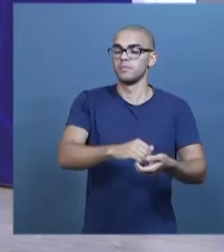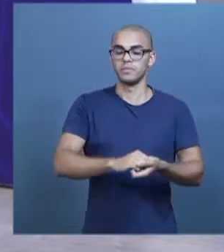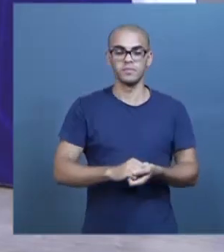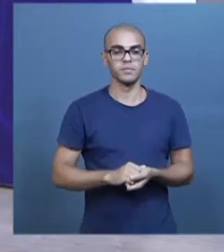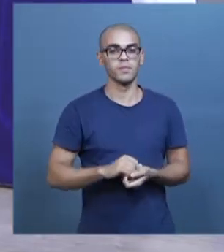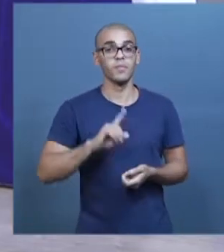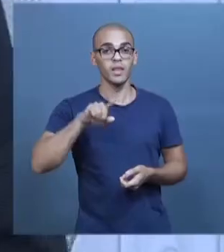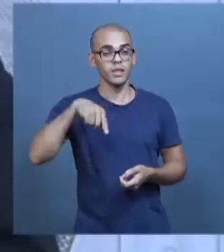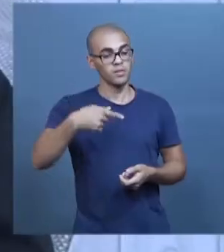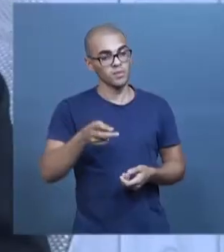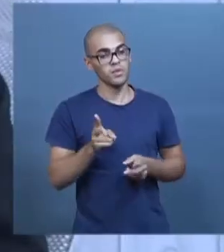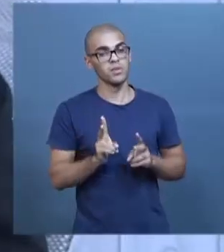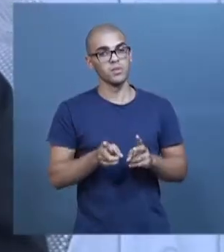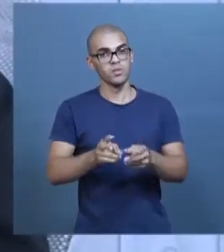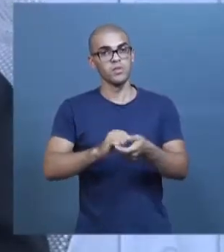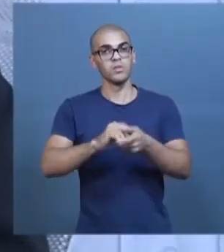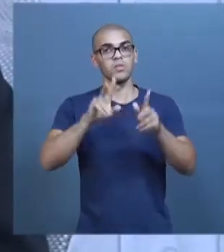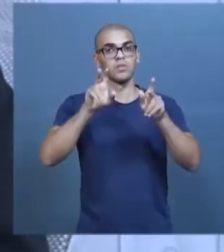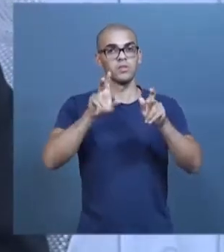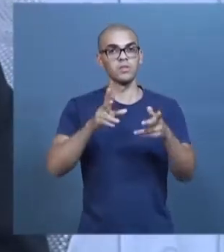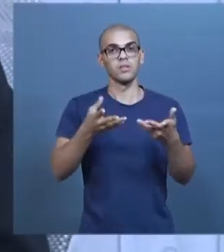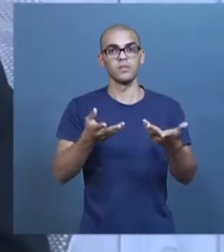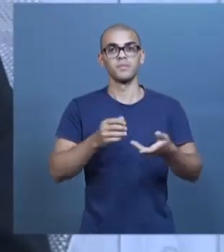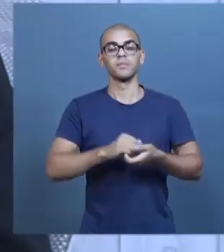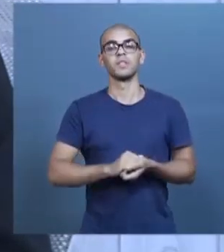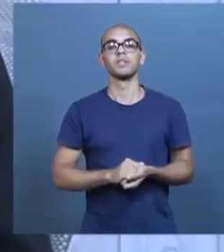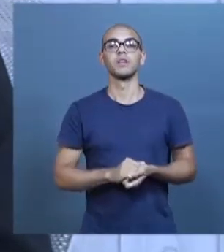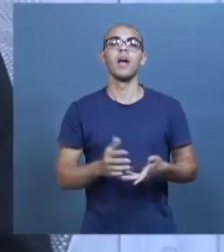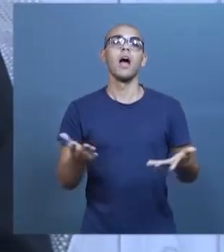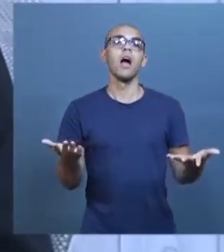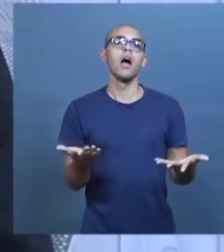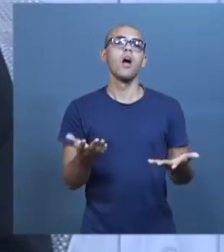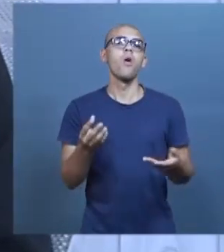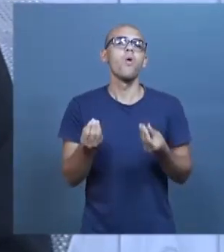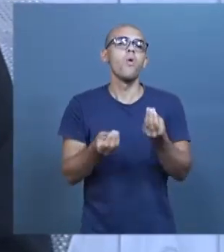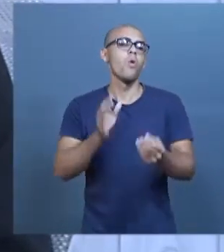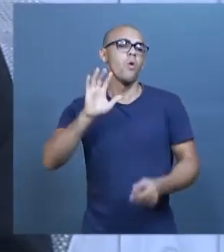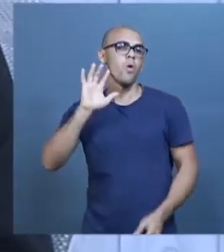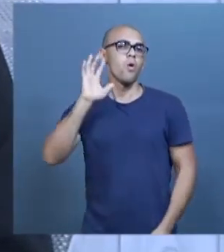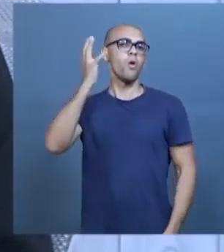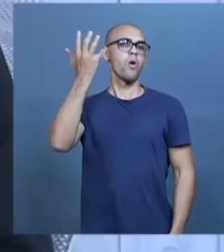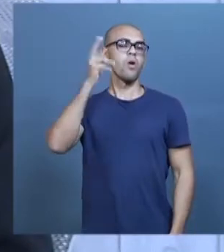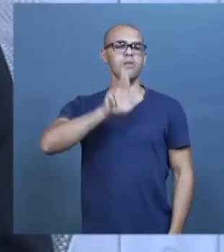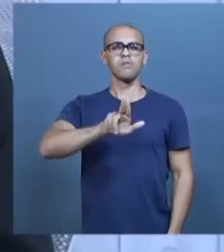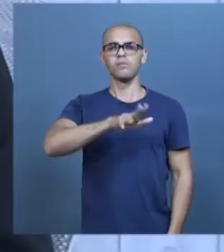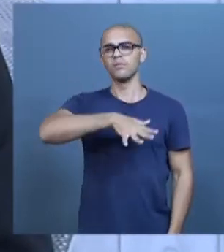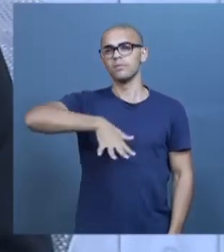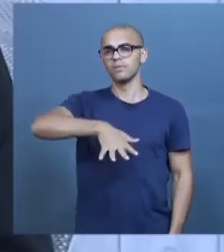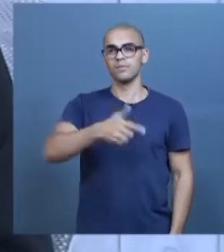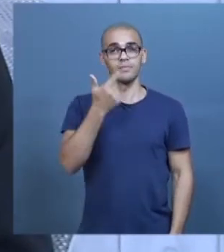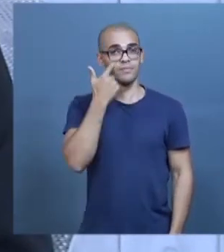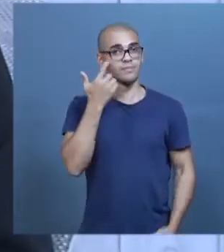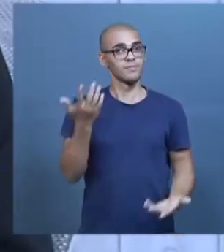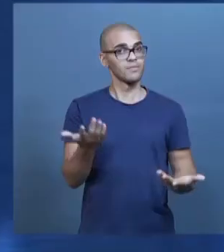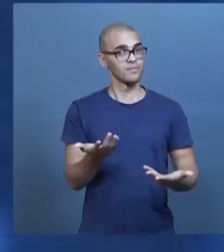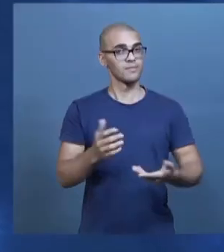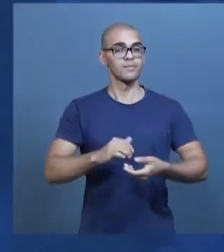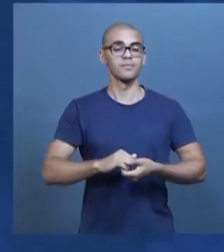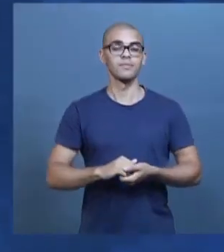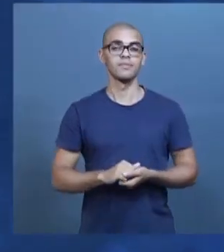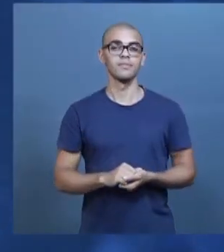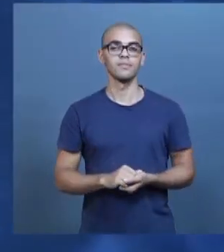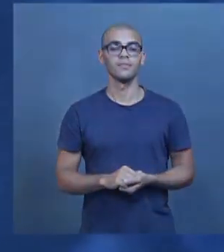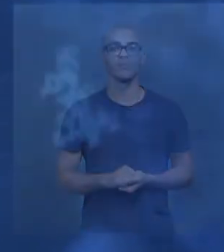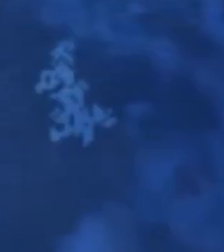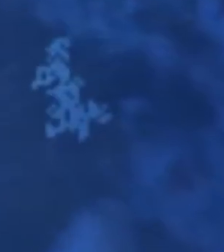mais sobre isso. Bom, agora é hora de saber como fica a previsão do tempo para Uberlândia e região. Vamos ver.